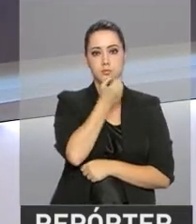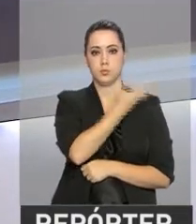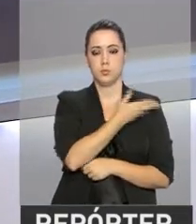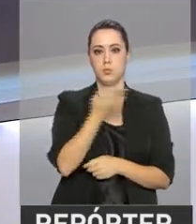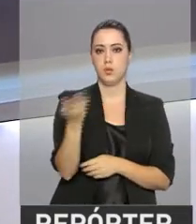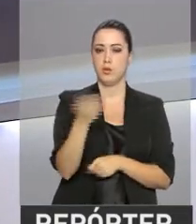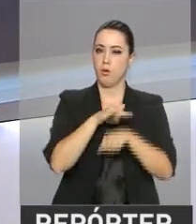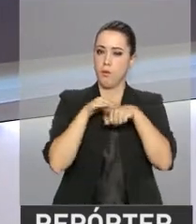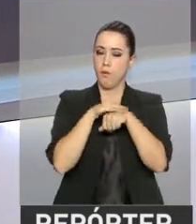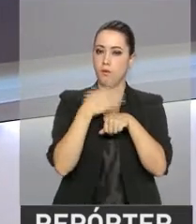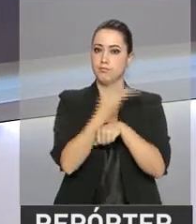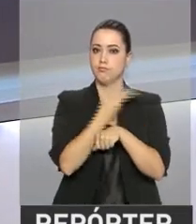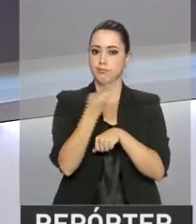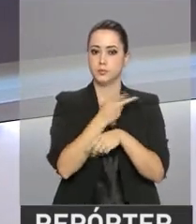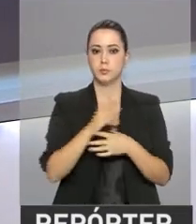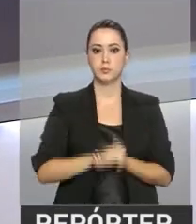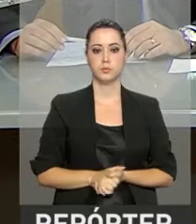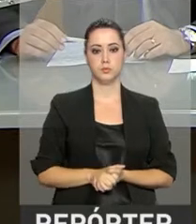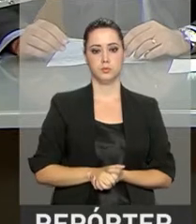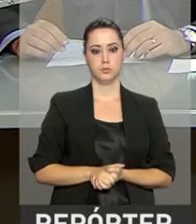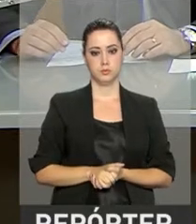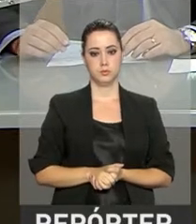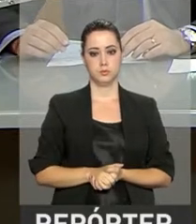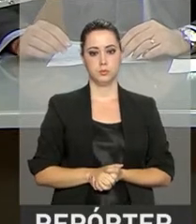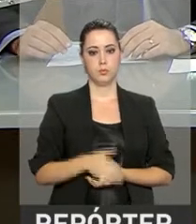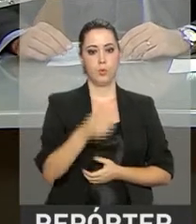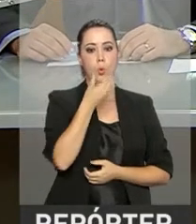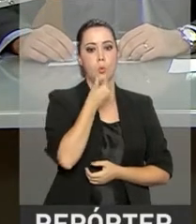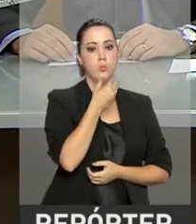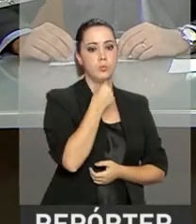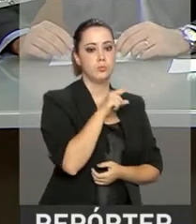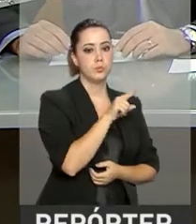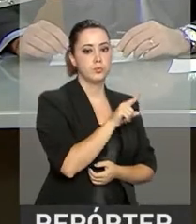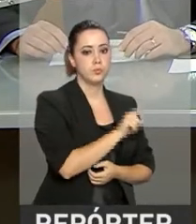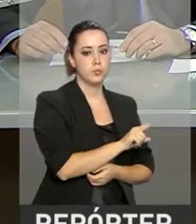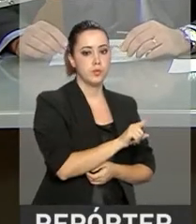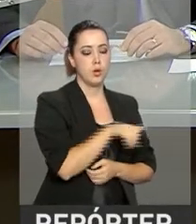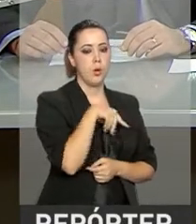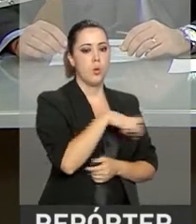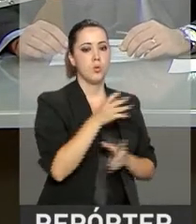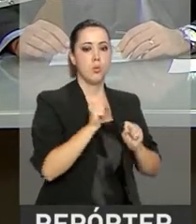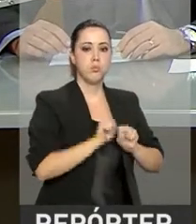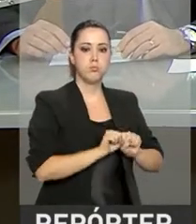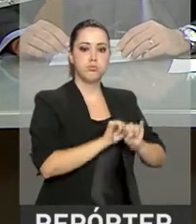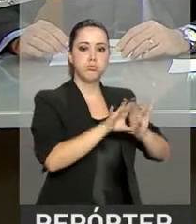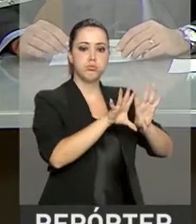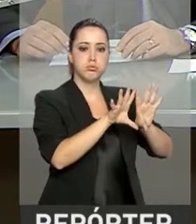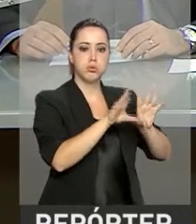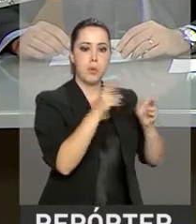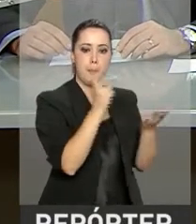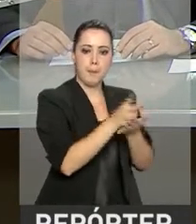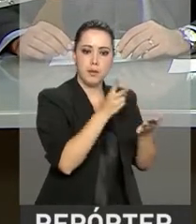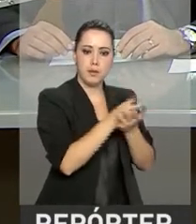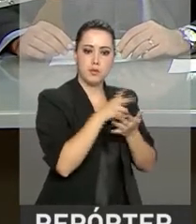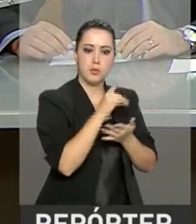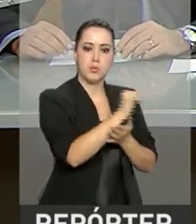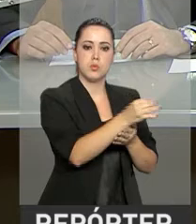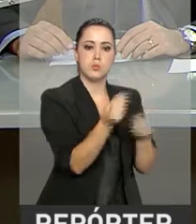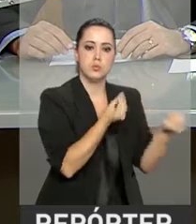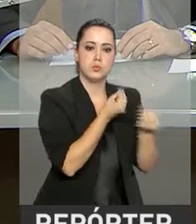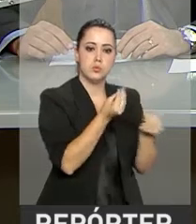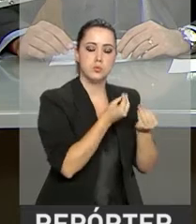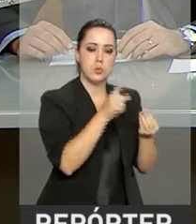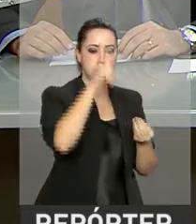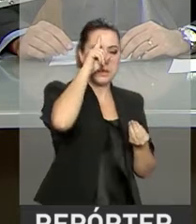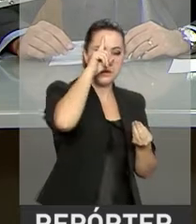apresentadores vamos acompanhar então entrevista daley do farol onde o motorista precisa ligar o farol do carro mesmo durante o dia como é que está a